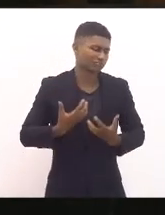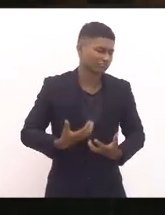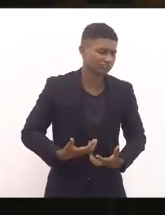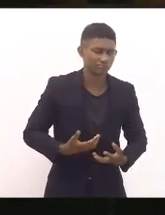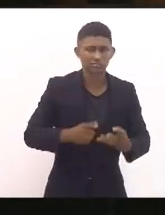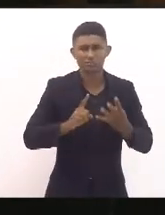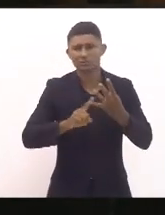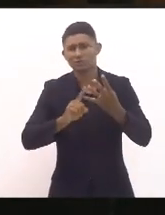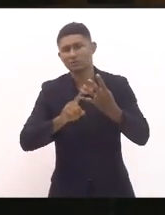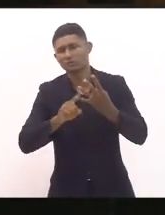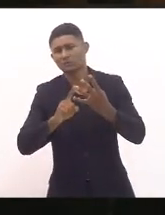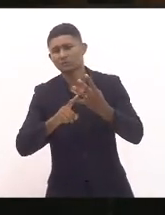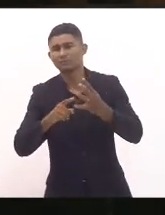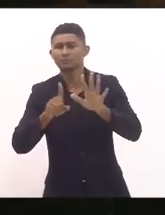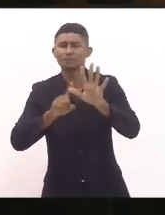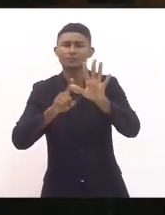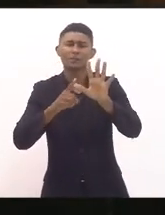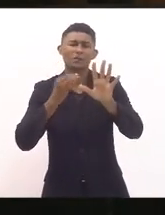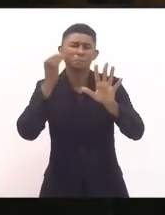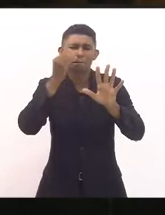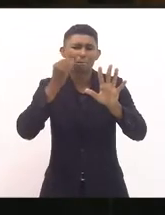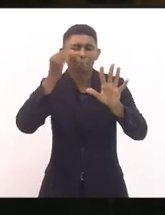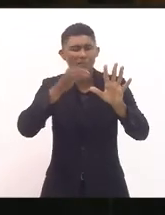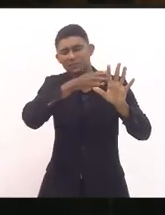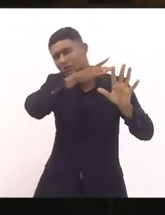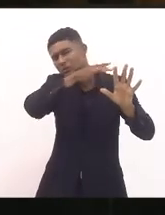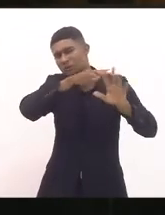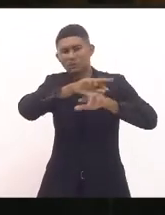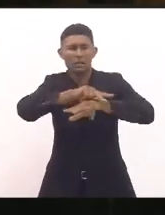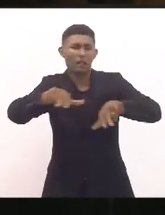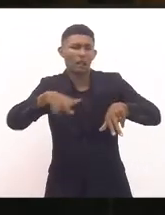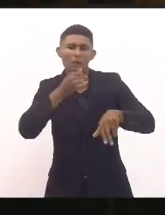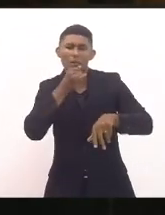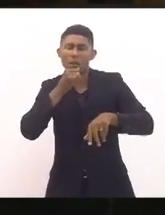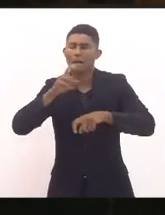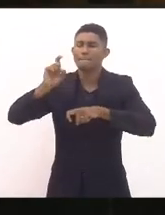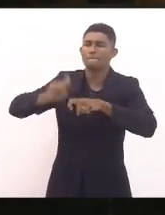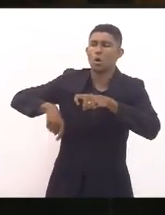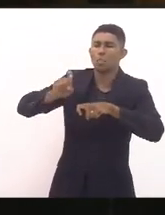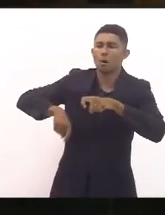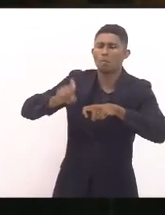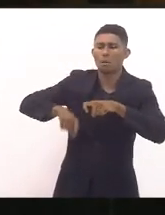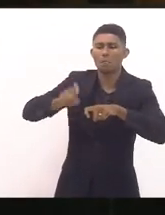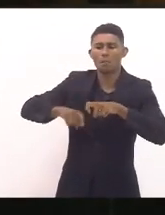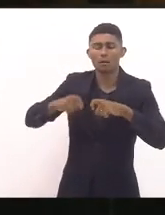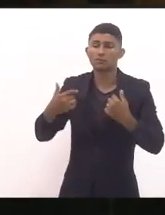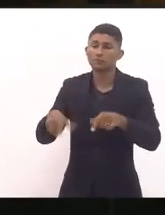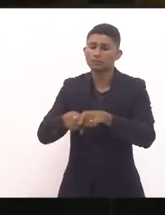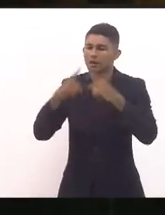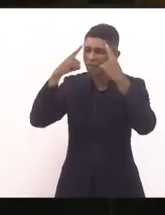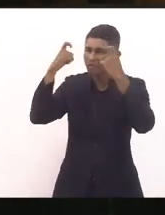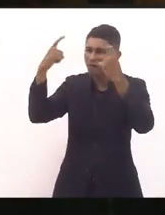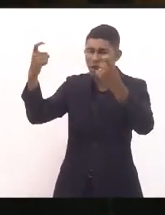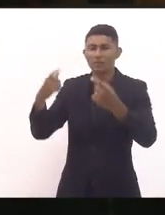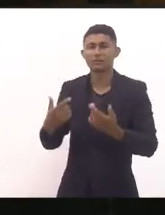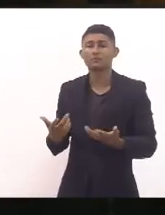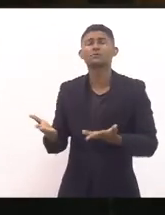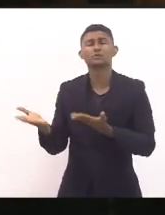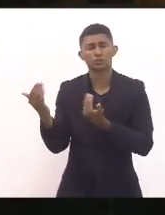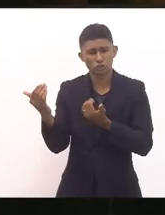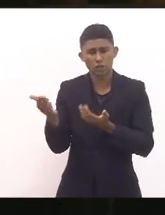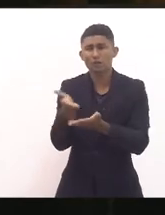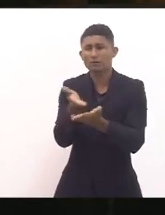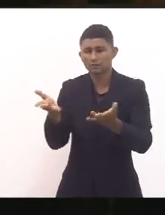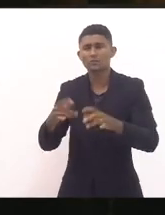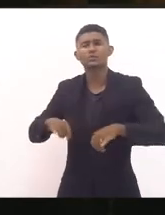baixa autoestima, a experiências adversas com abusos físicos e sexuais que a nossa juventude tem experimentado de